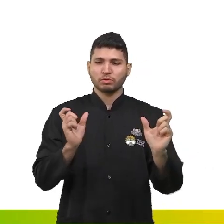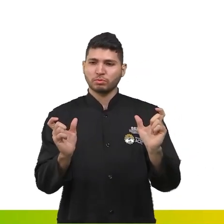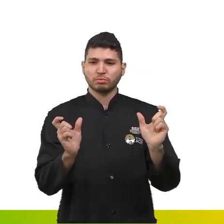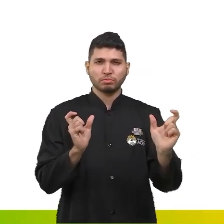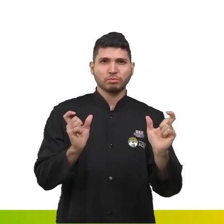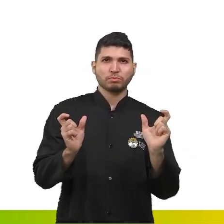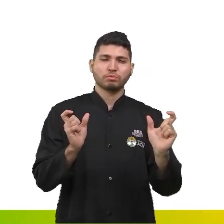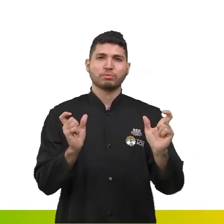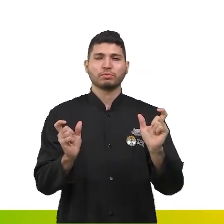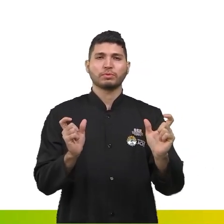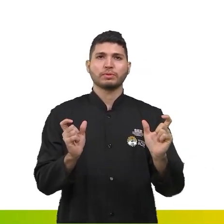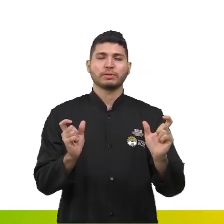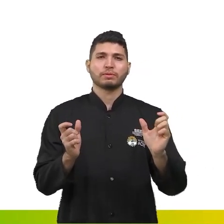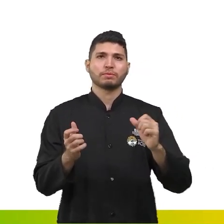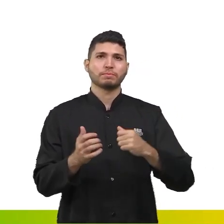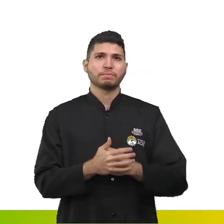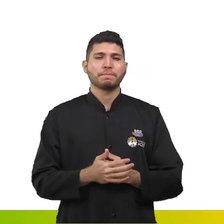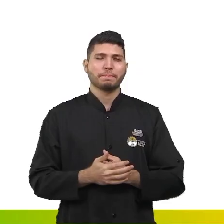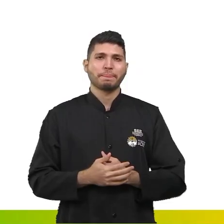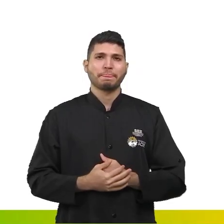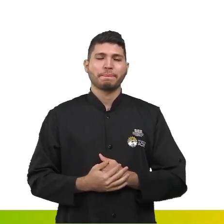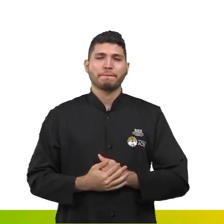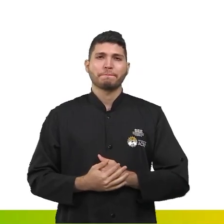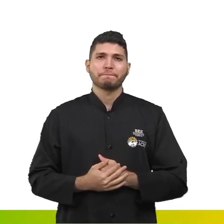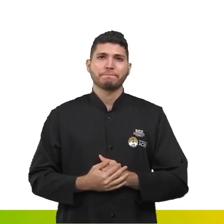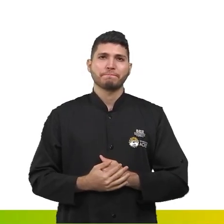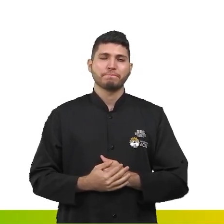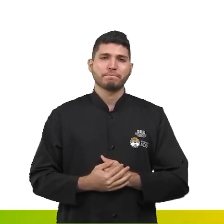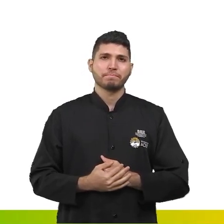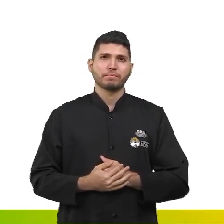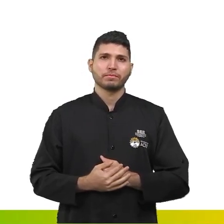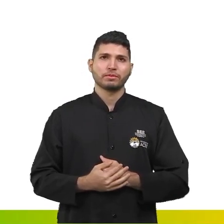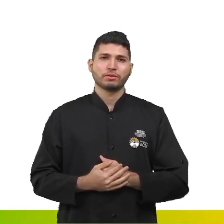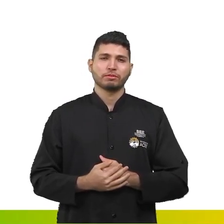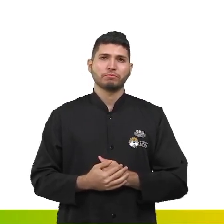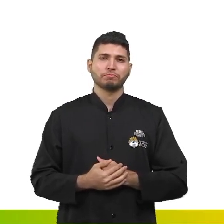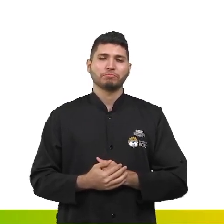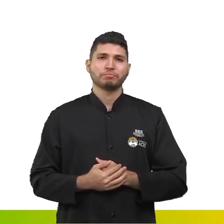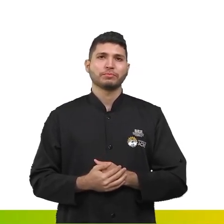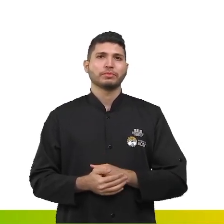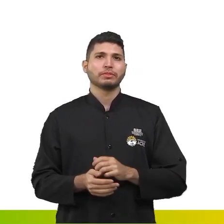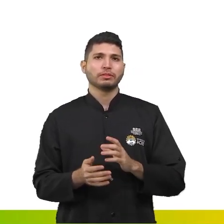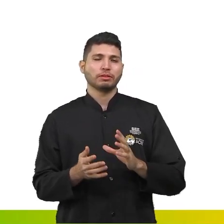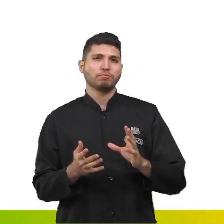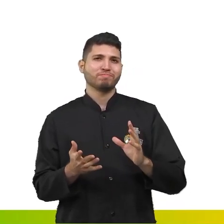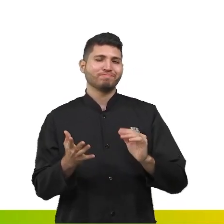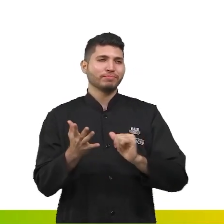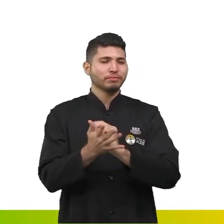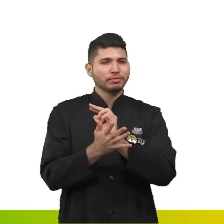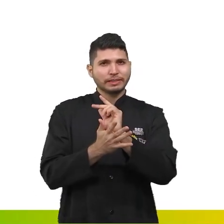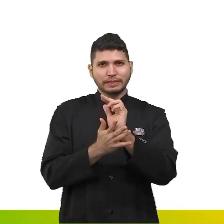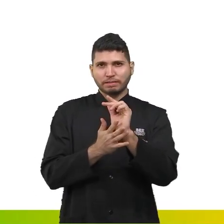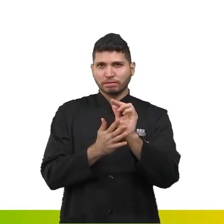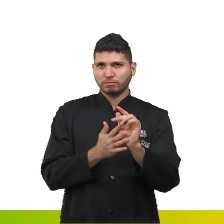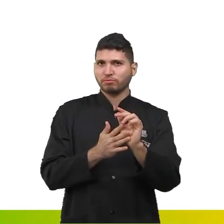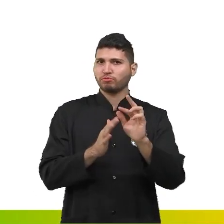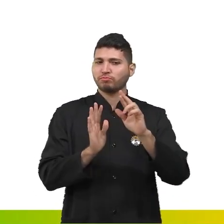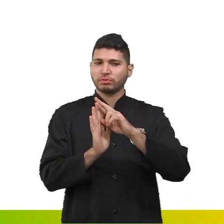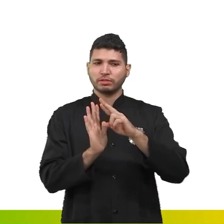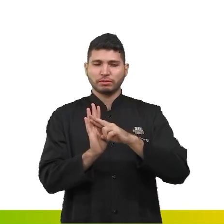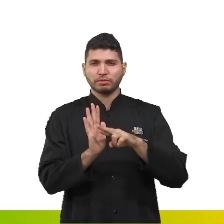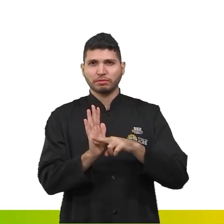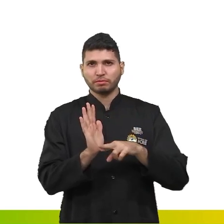conceitos comuns, na verdade, muitas vezes não são aplicáveis a todos os substantivos existentes. Então, apesar de você desenvolver